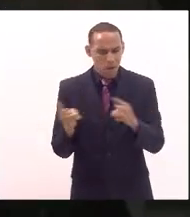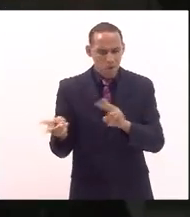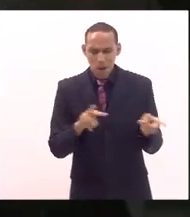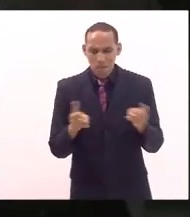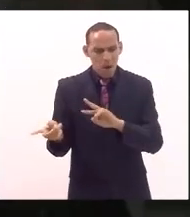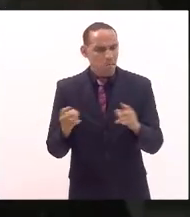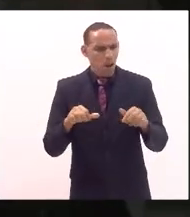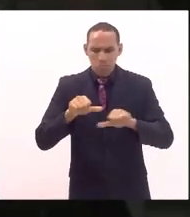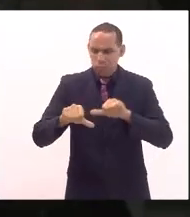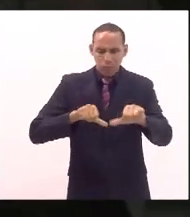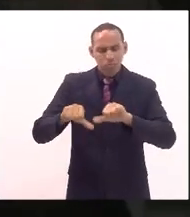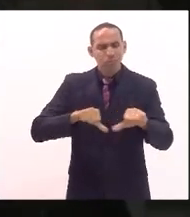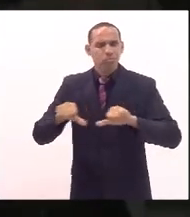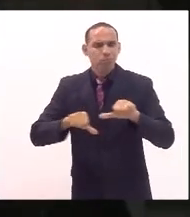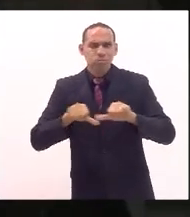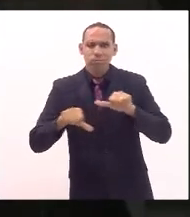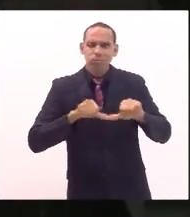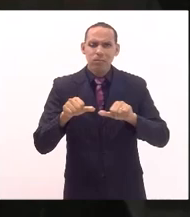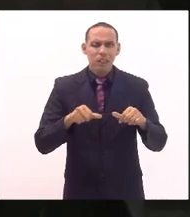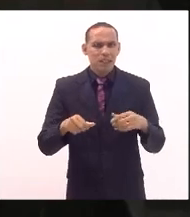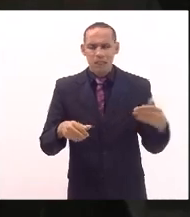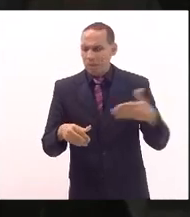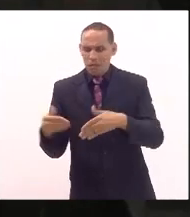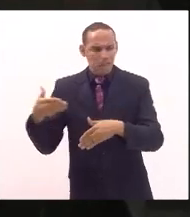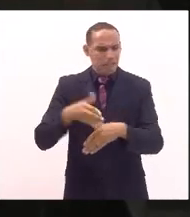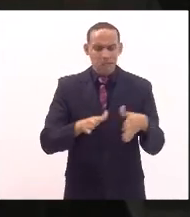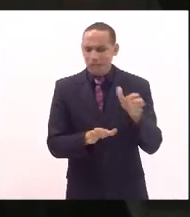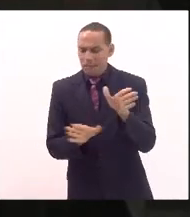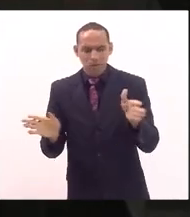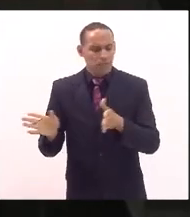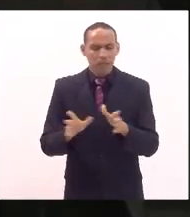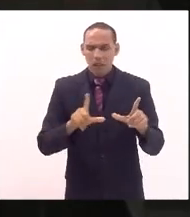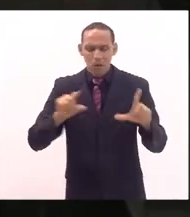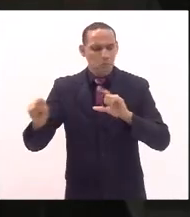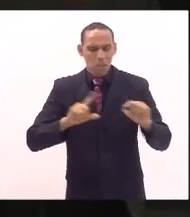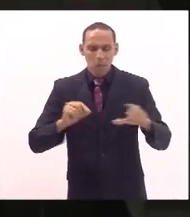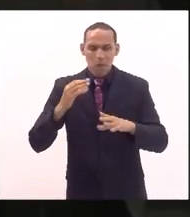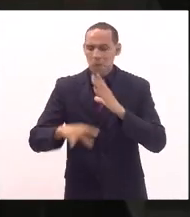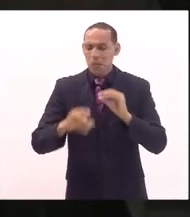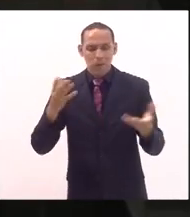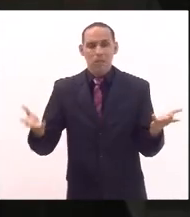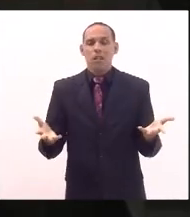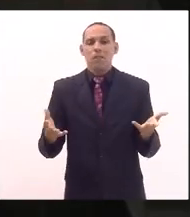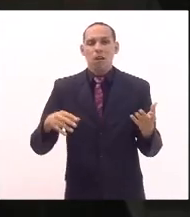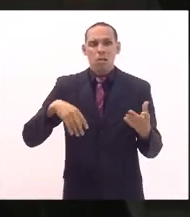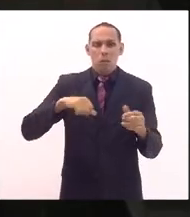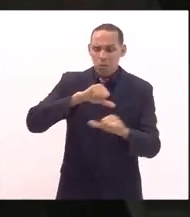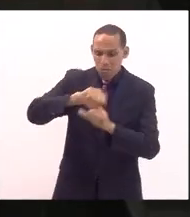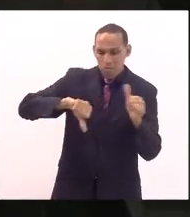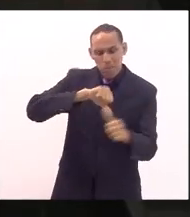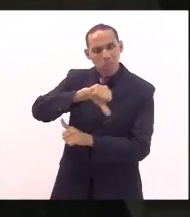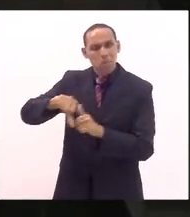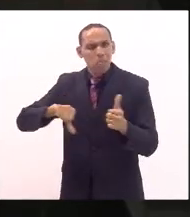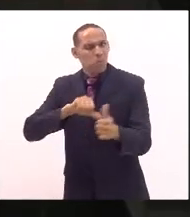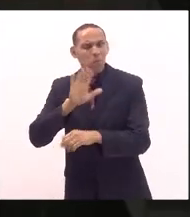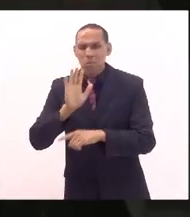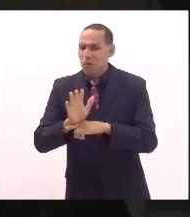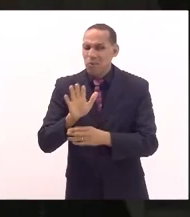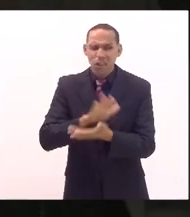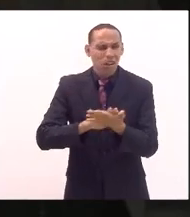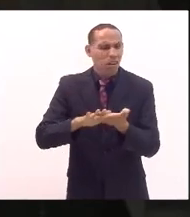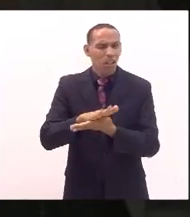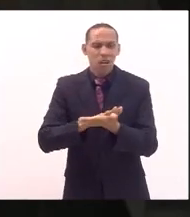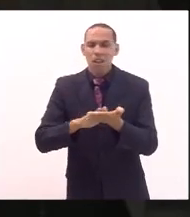que toca toda hora e vai entra e sai entra e sai de alta rotatividade não ajuda não colabora